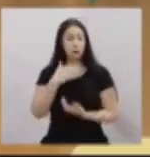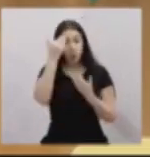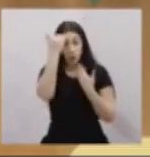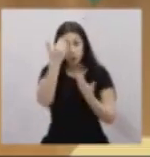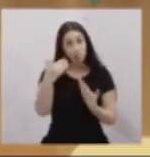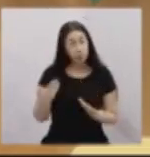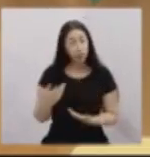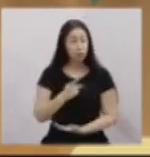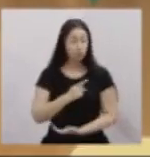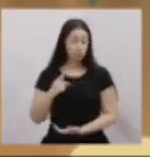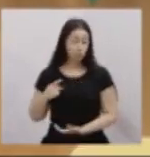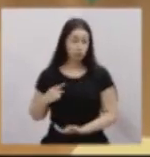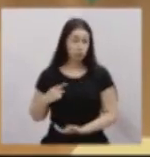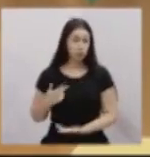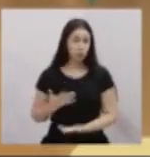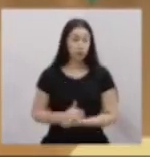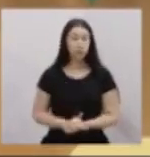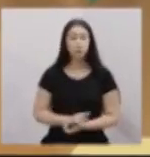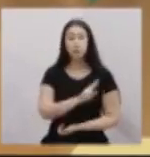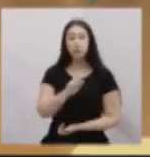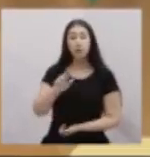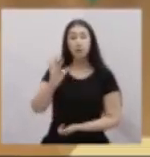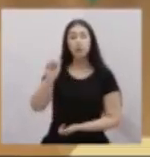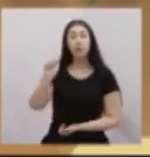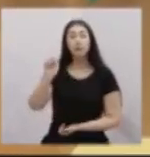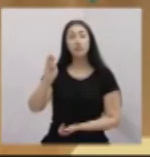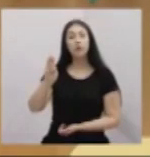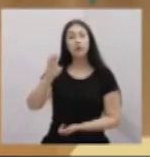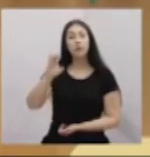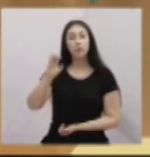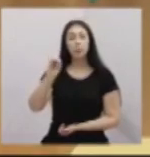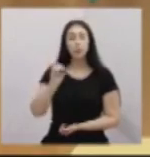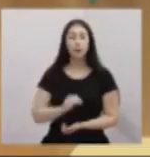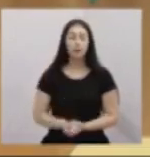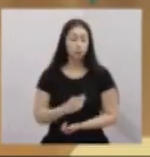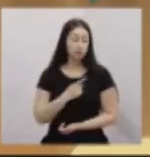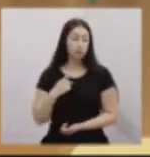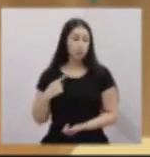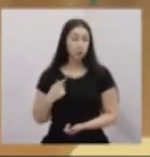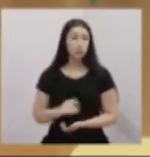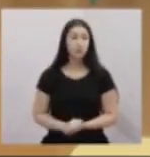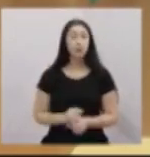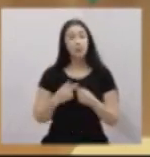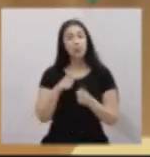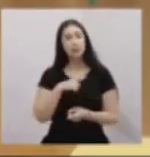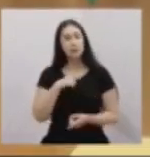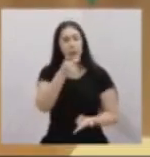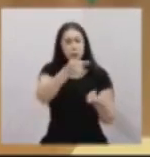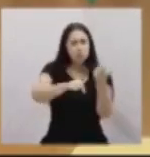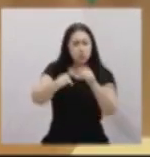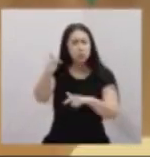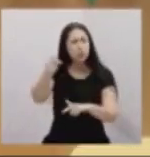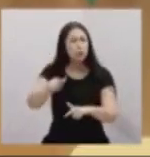um pastor, Fábio Coutinho, que ali está, né, é um pastor. E tem outros que